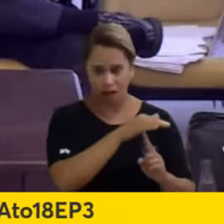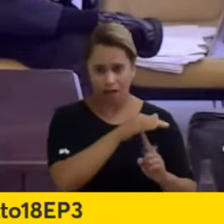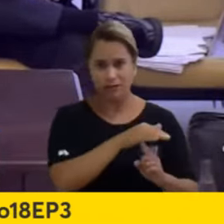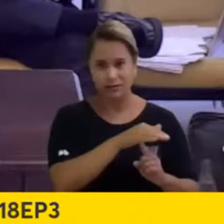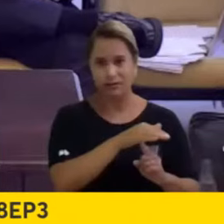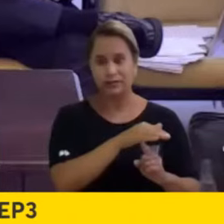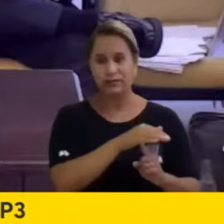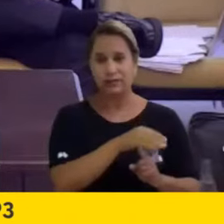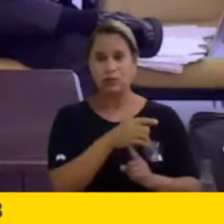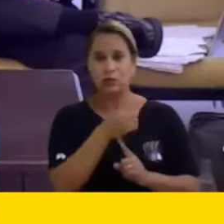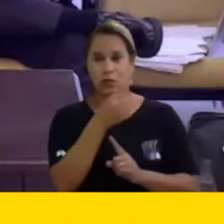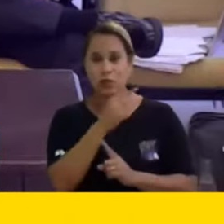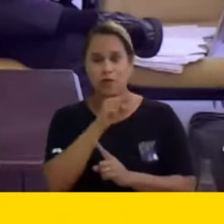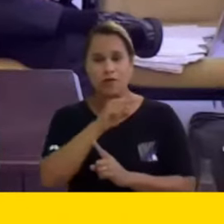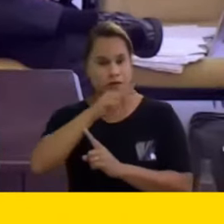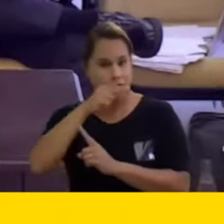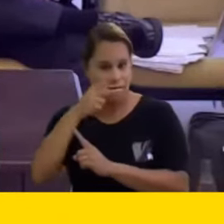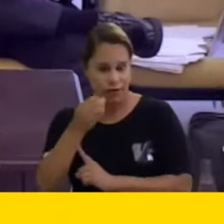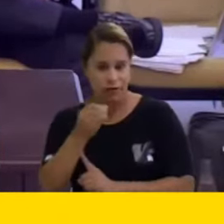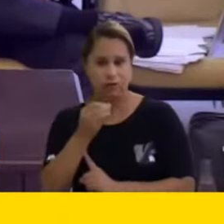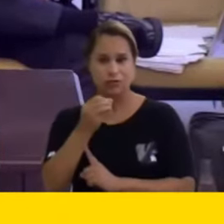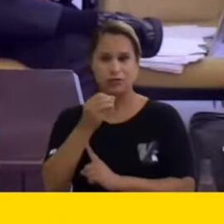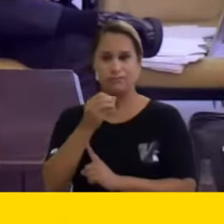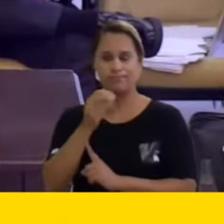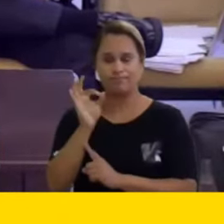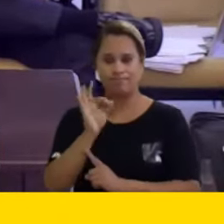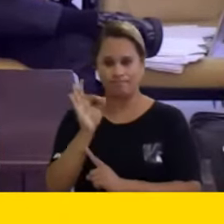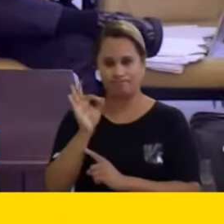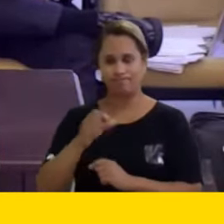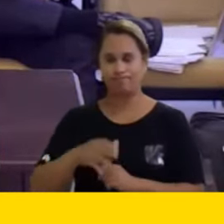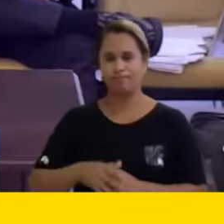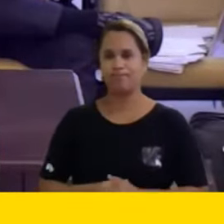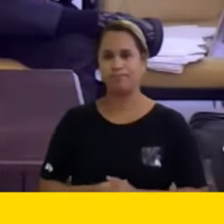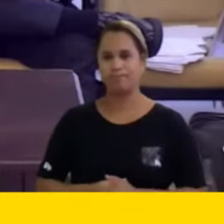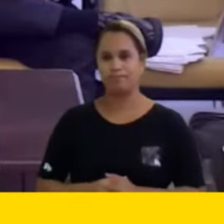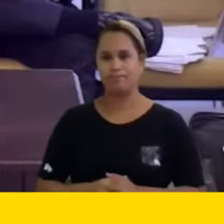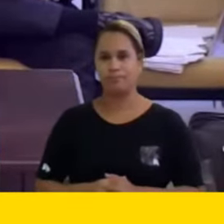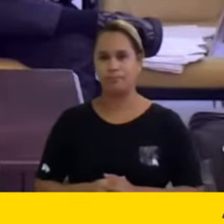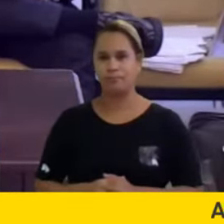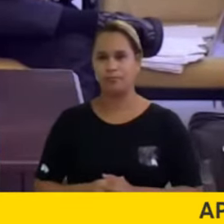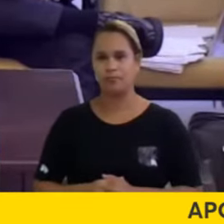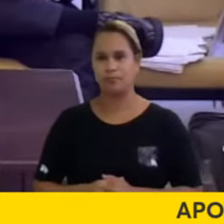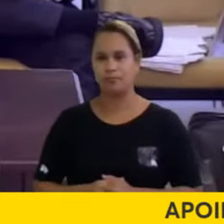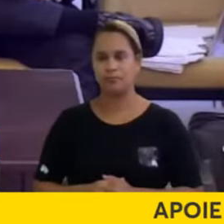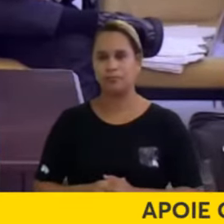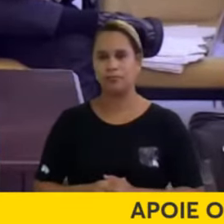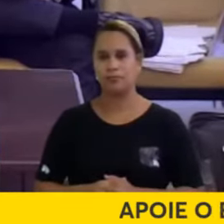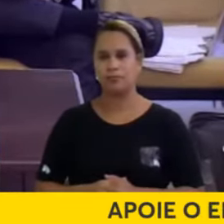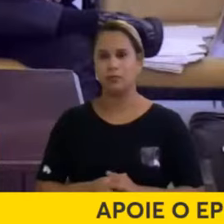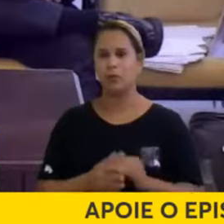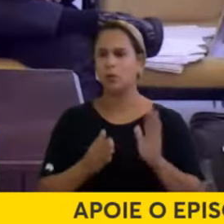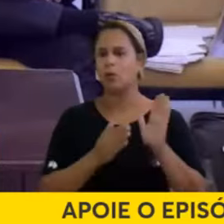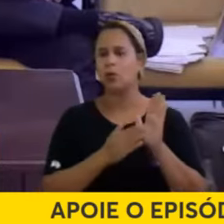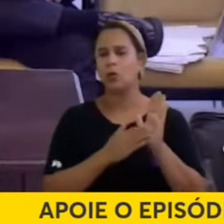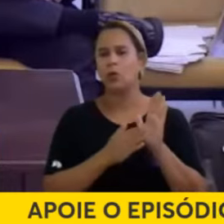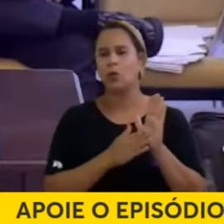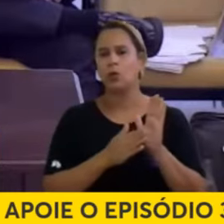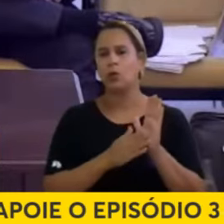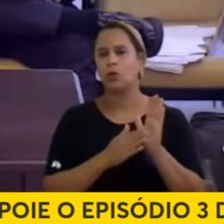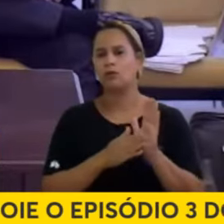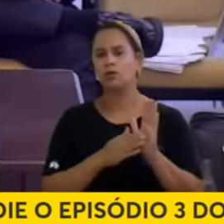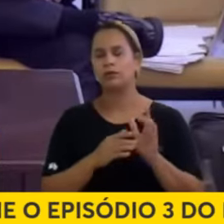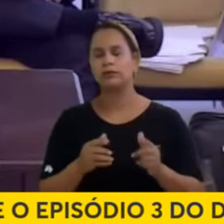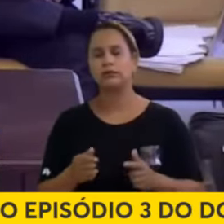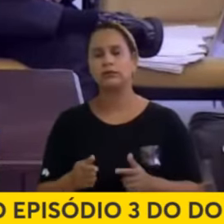ele é exorbitante pro candidato convencional do Paraná o parecer do próprio segundo suplente do seu